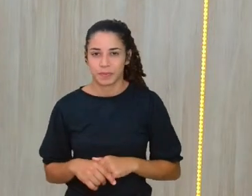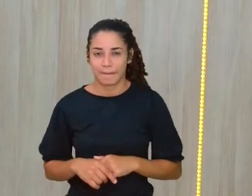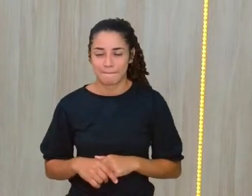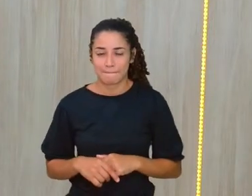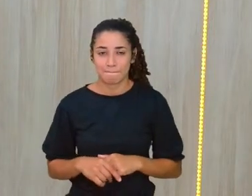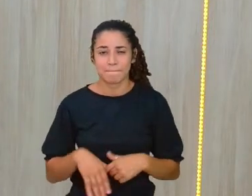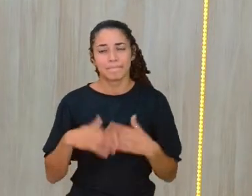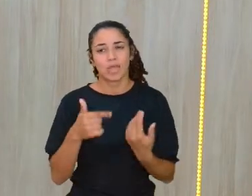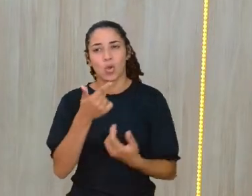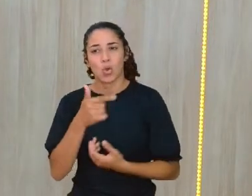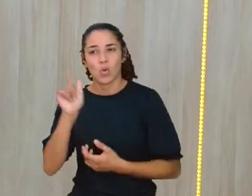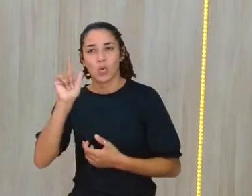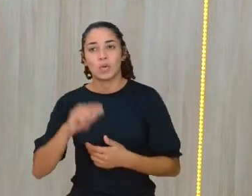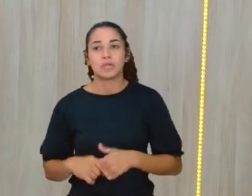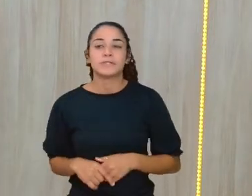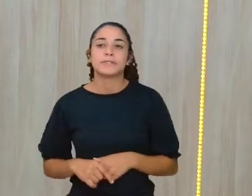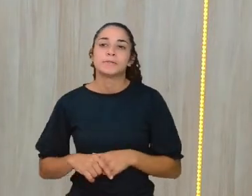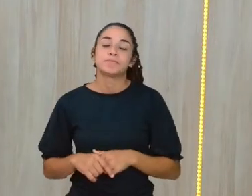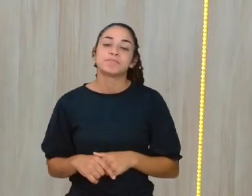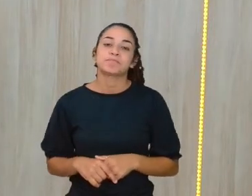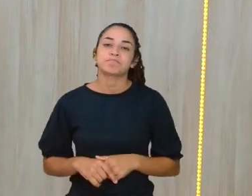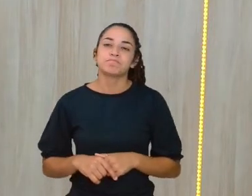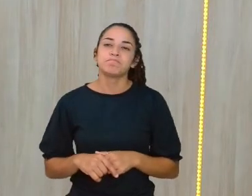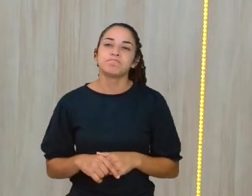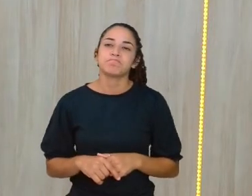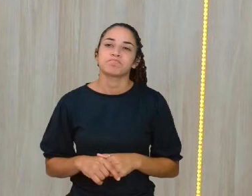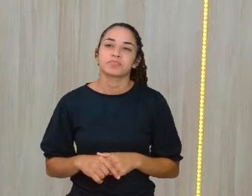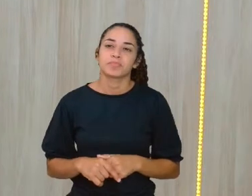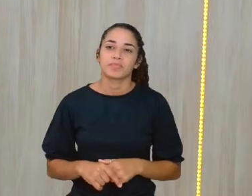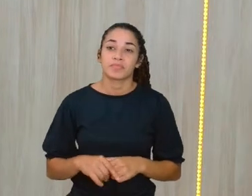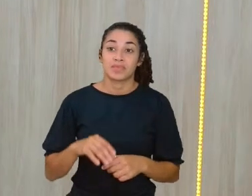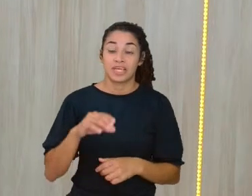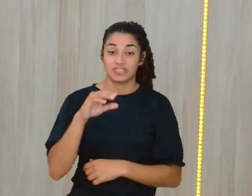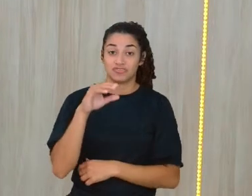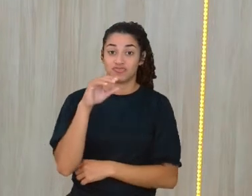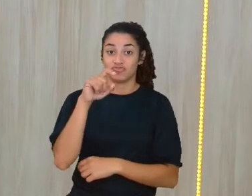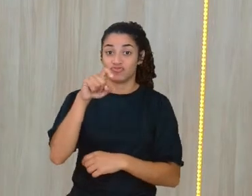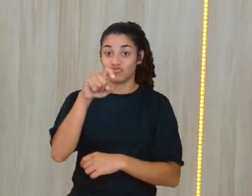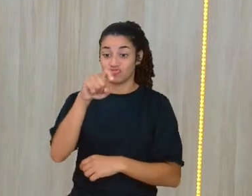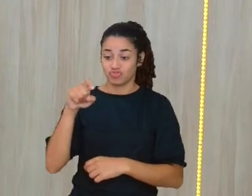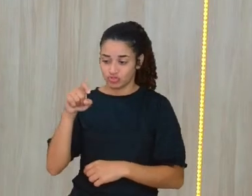Aqui, esse outro. O X é o menos 2.